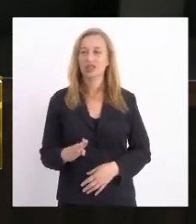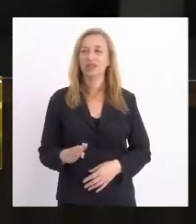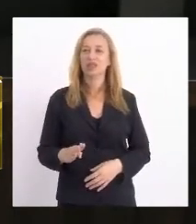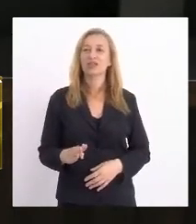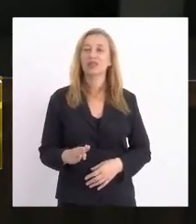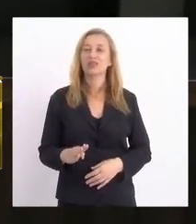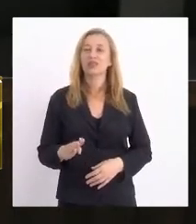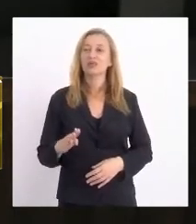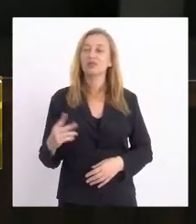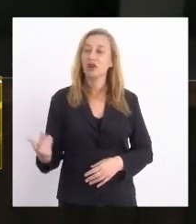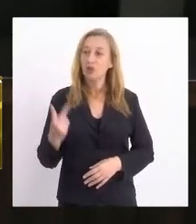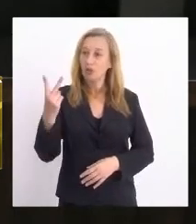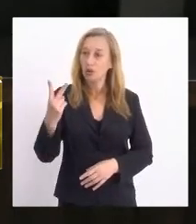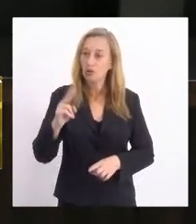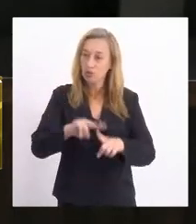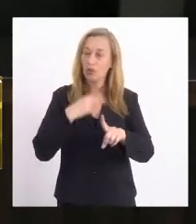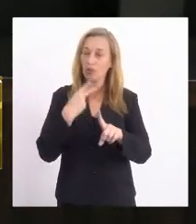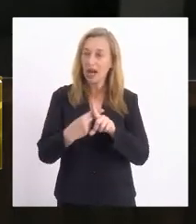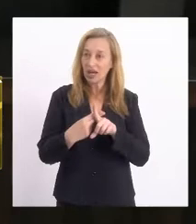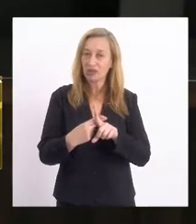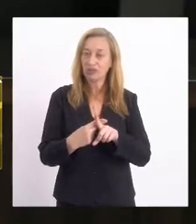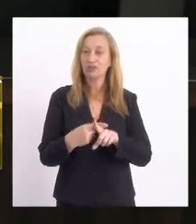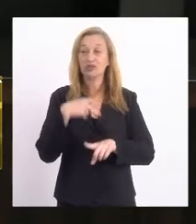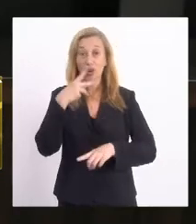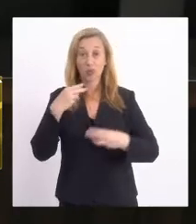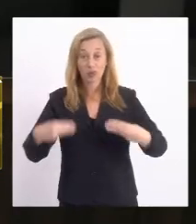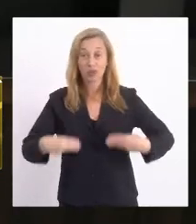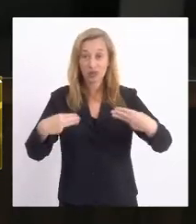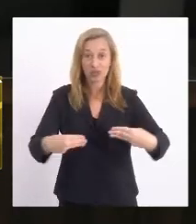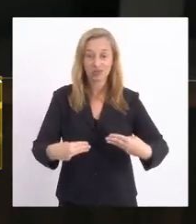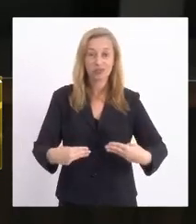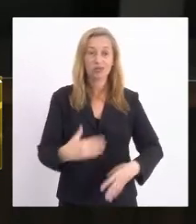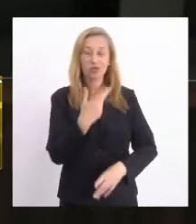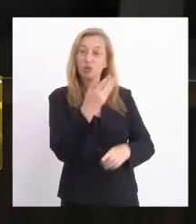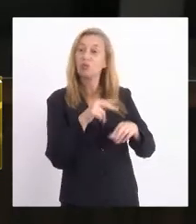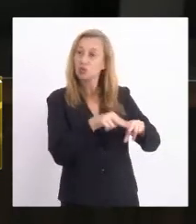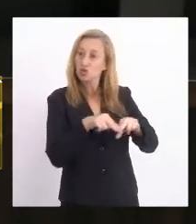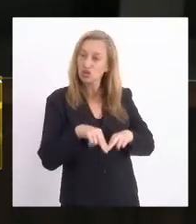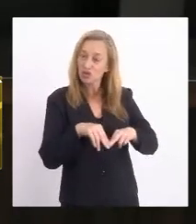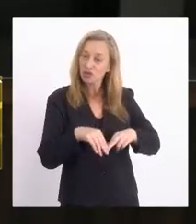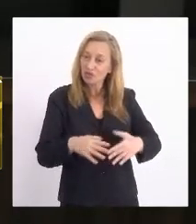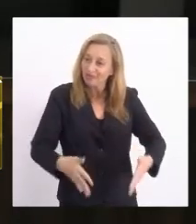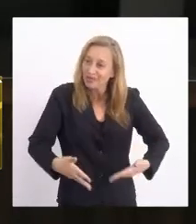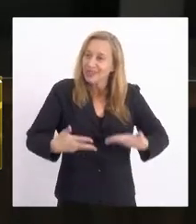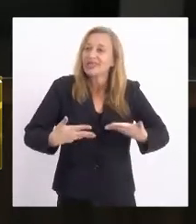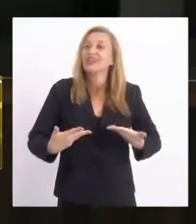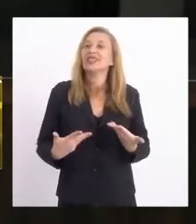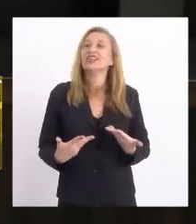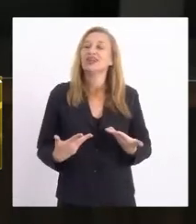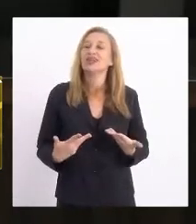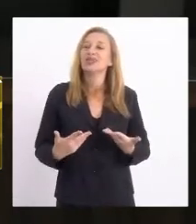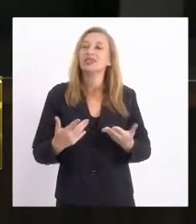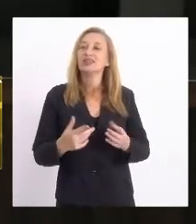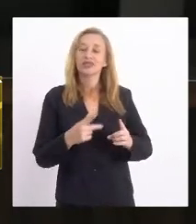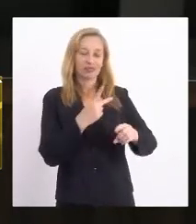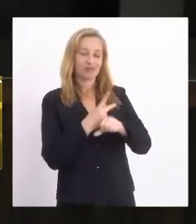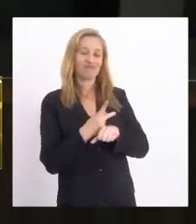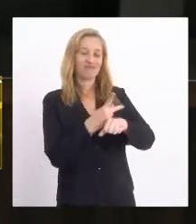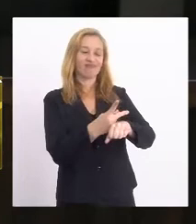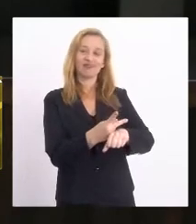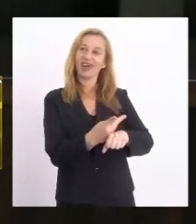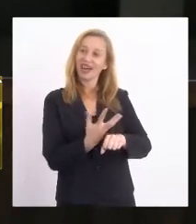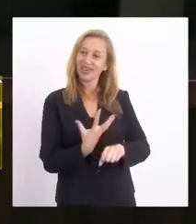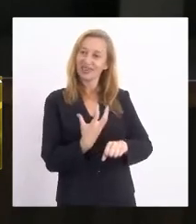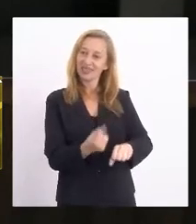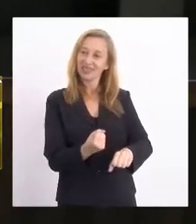frisou o ministro estas foram as razões que me motivaram a conceder a medalha Tiradentes